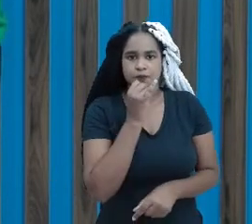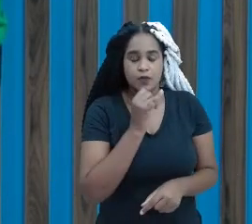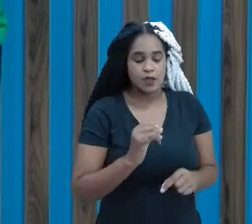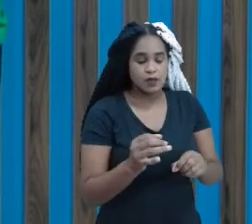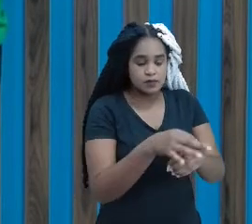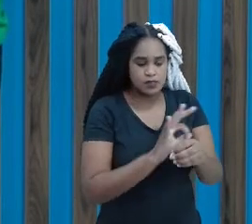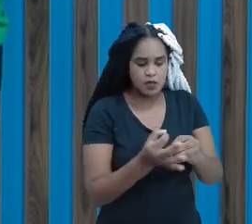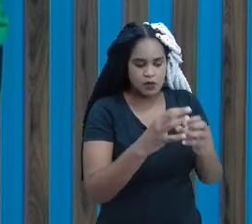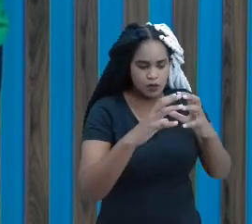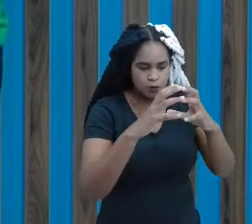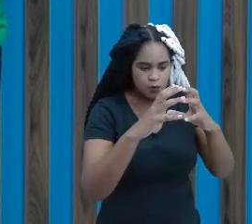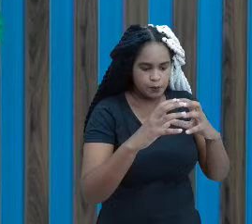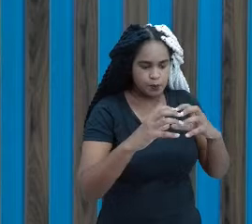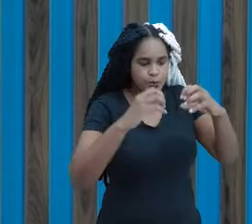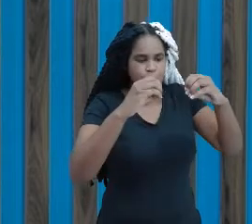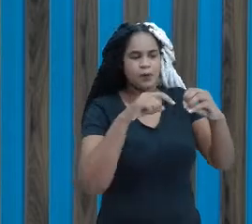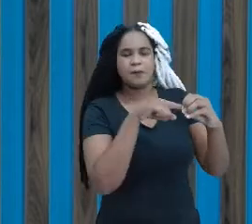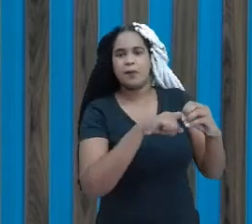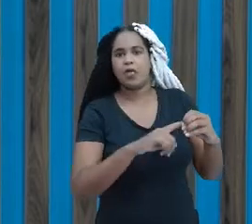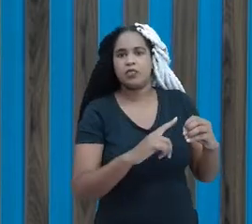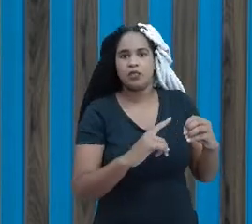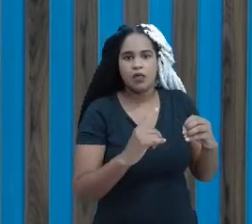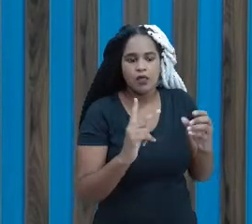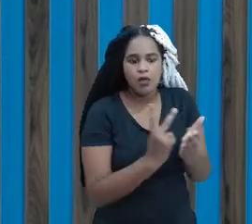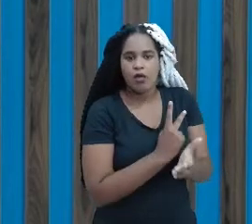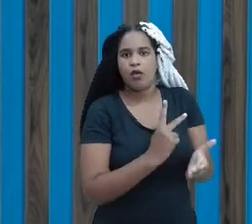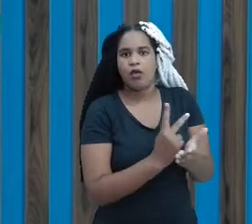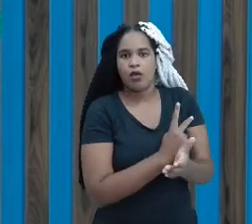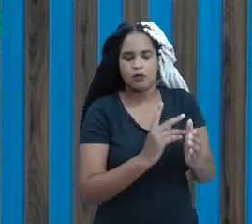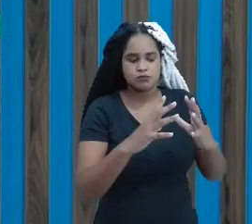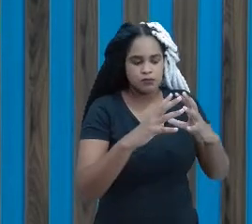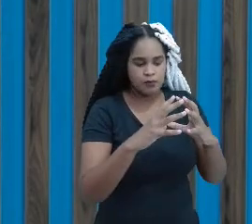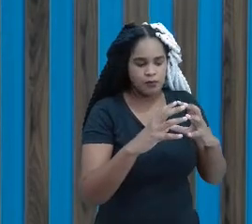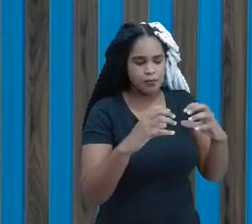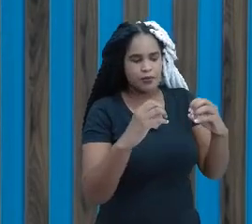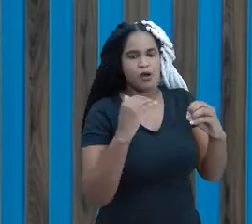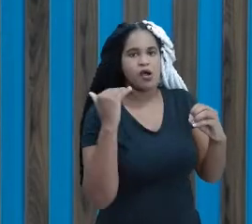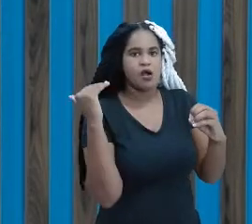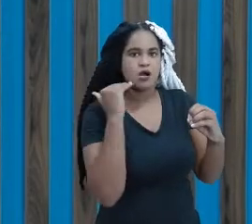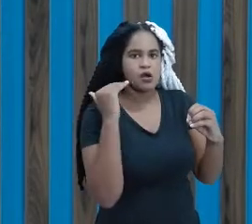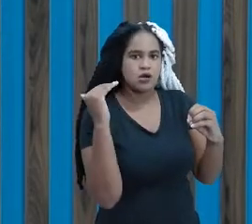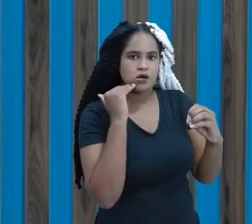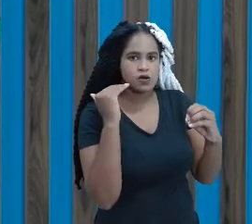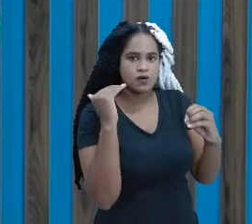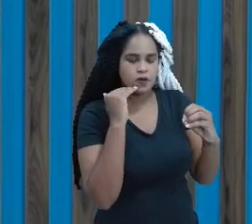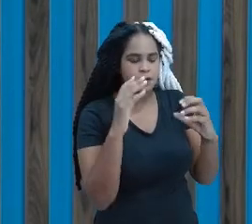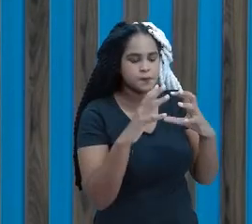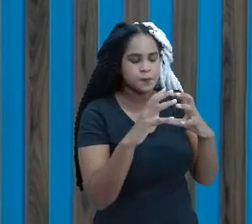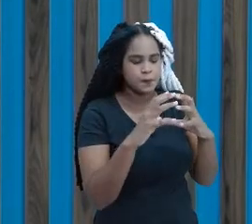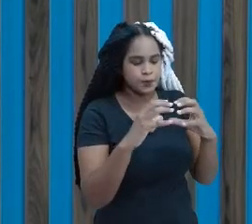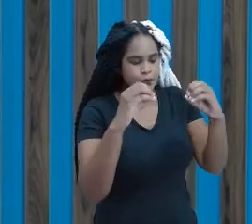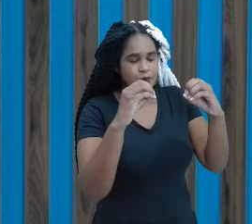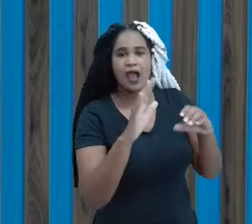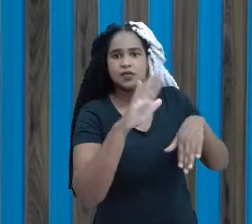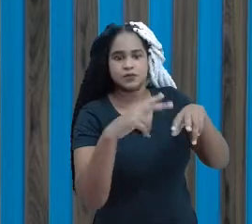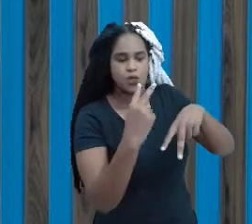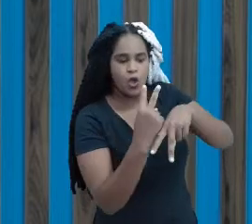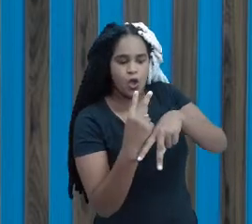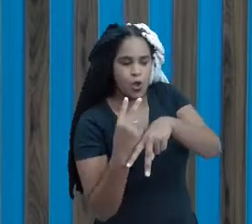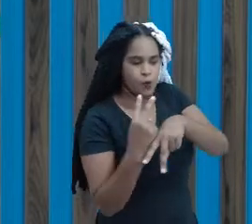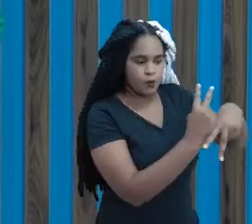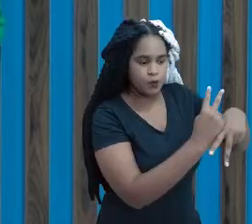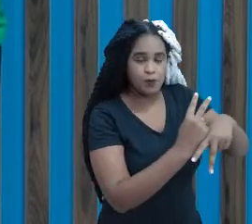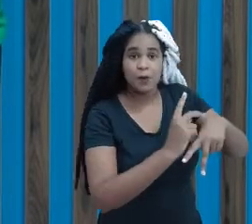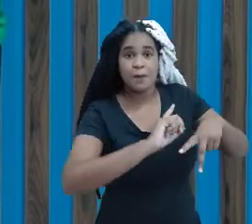divisão celular, onde essa divisão, né, ela é mal feita, né? Às vezes vai um cromossomo a mais para